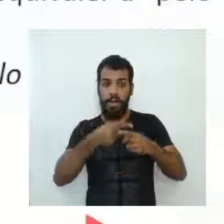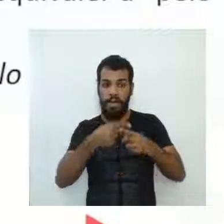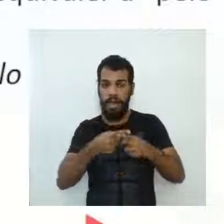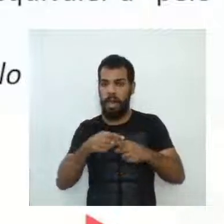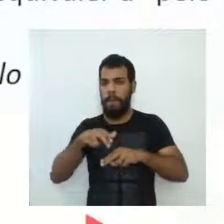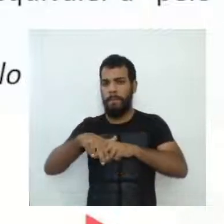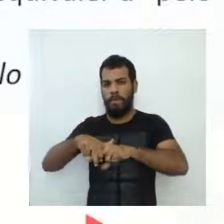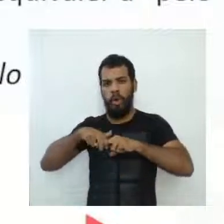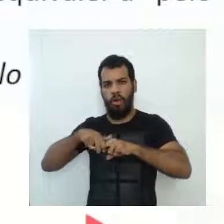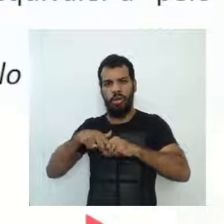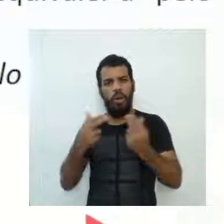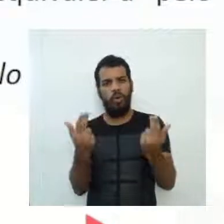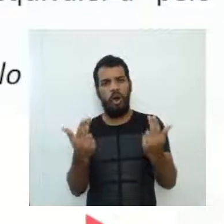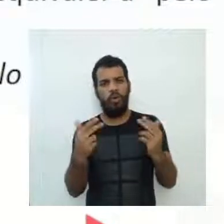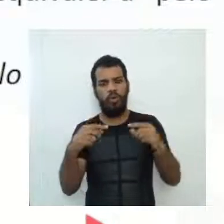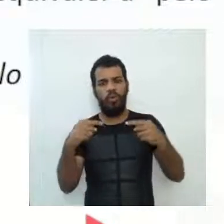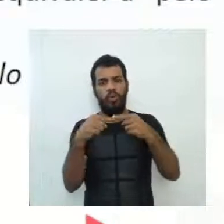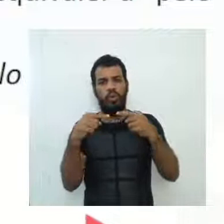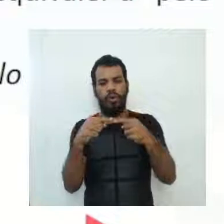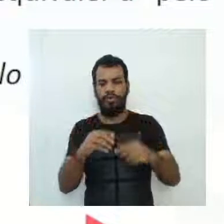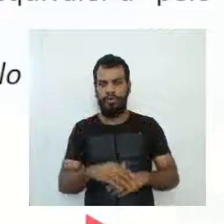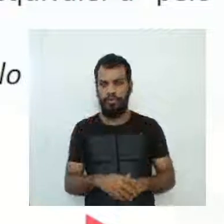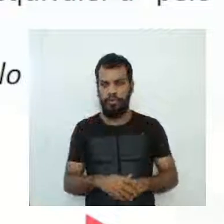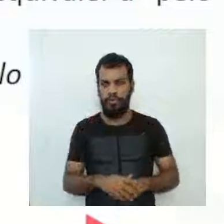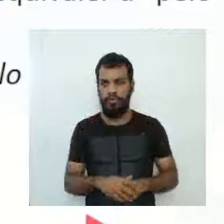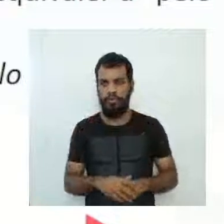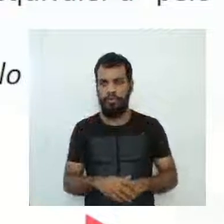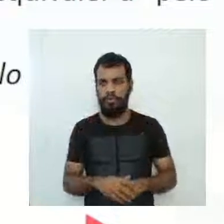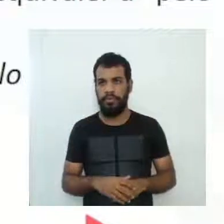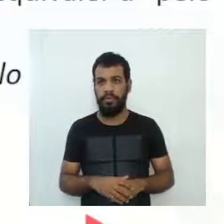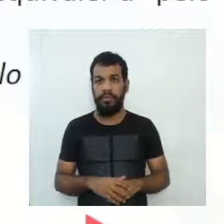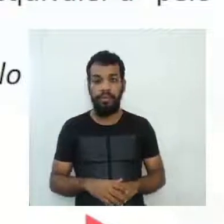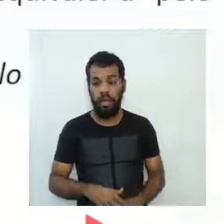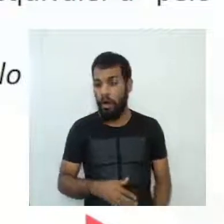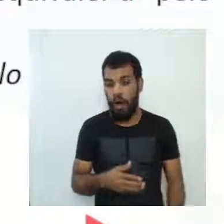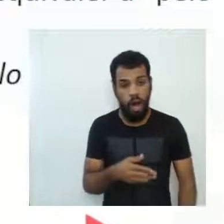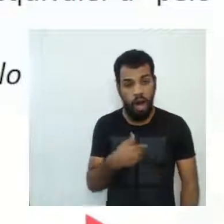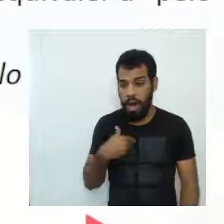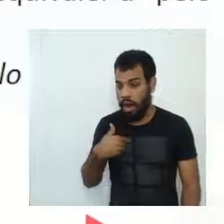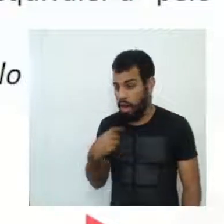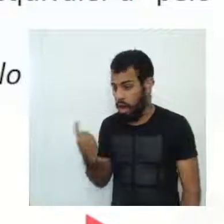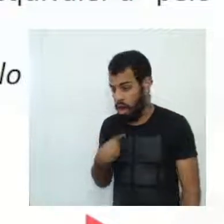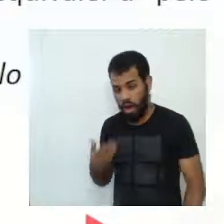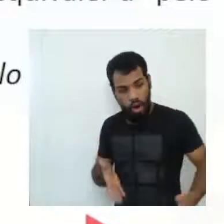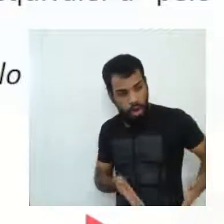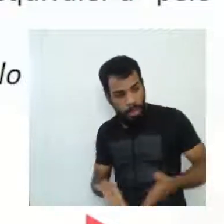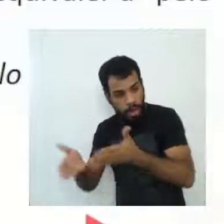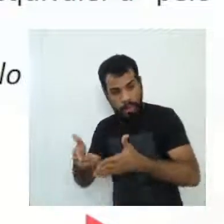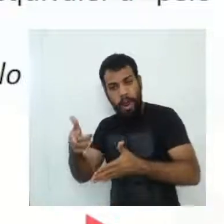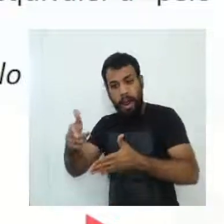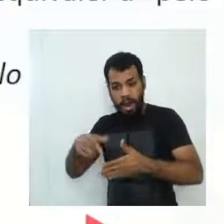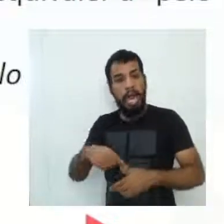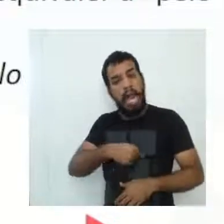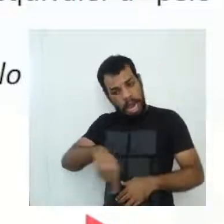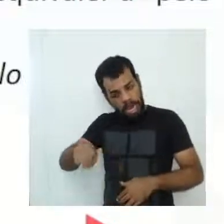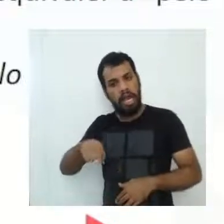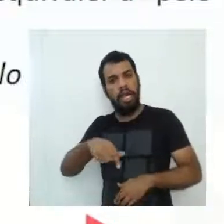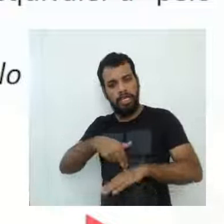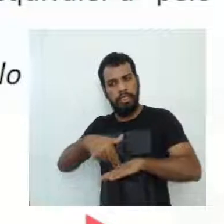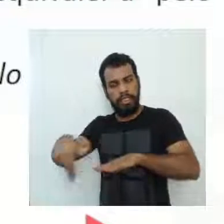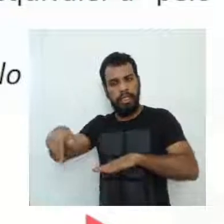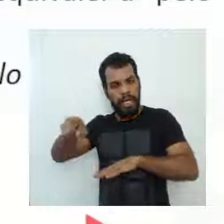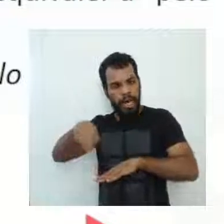Olha o exemplo que eu coloquei. Este é o caminho por que passamos. Obviamente, a gente pode substituir